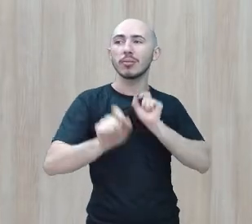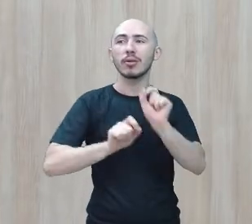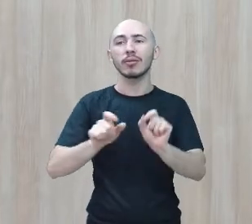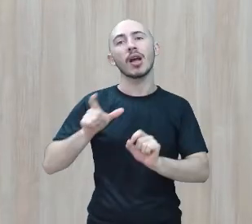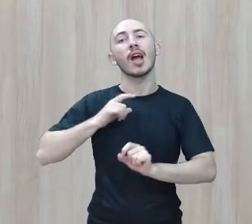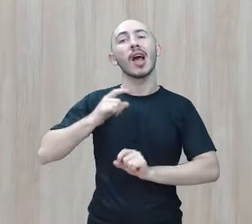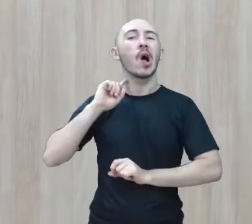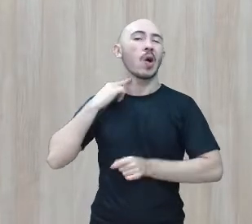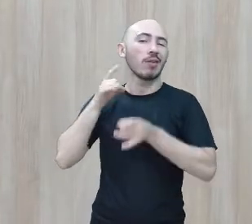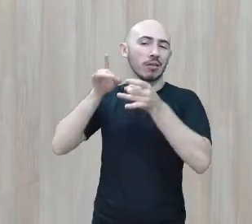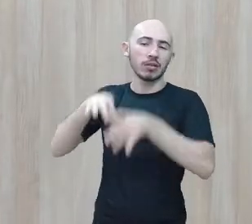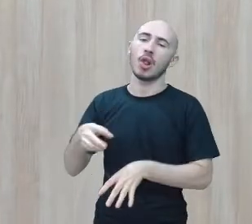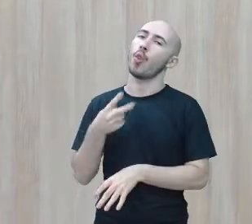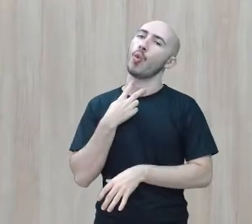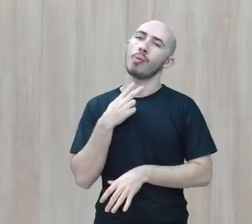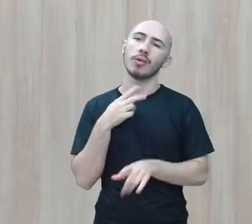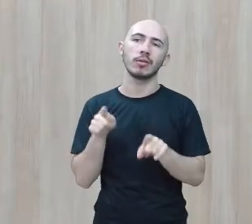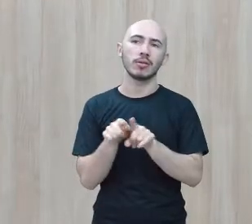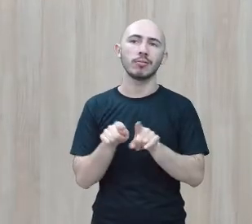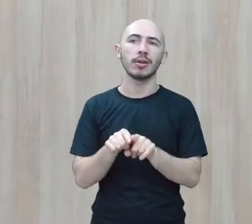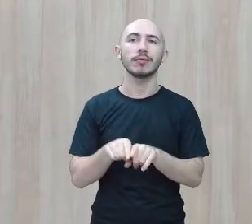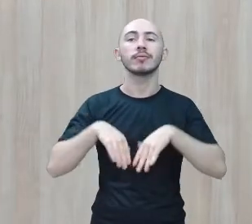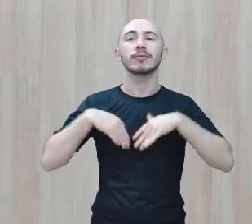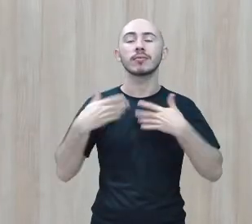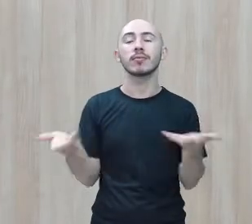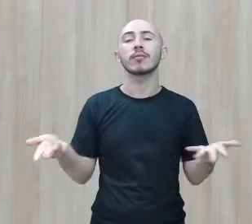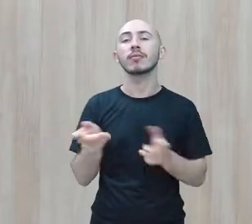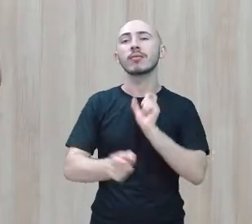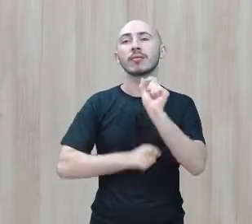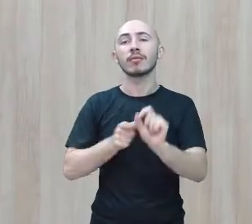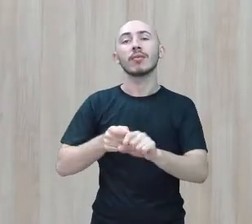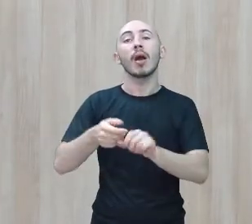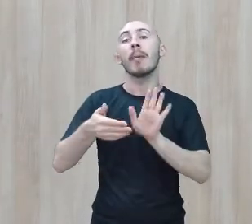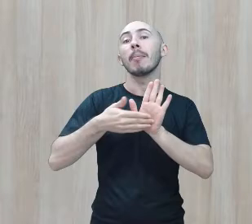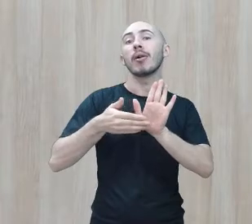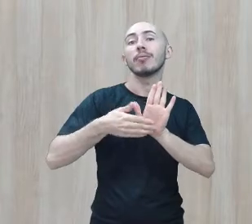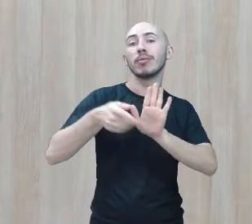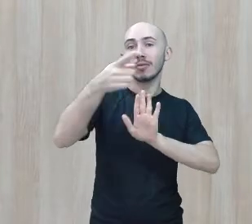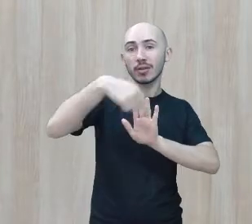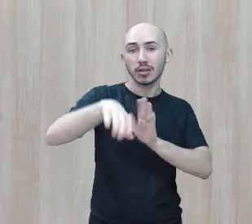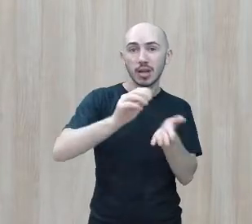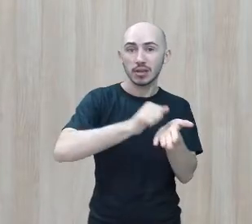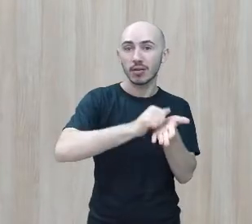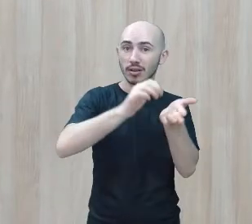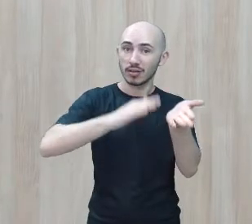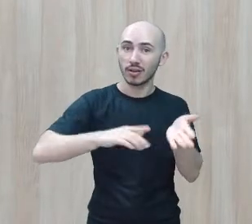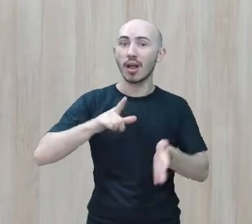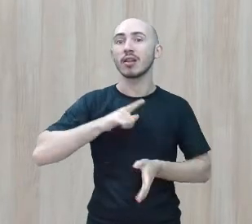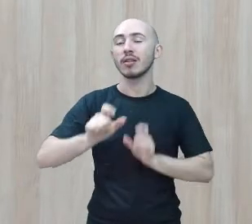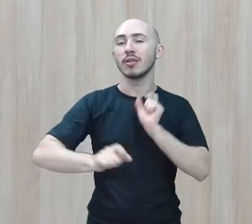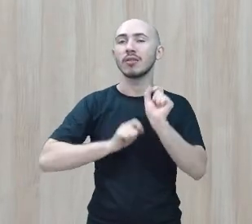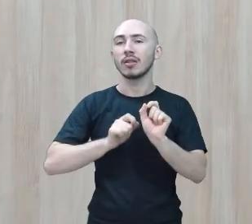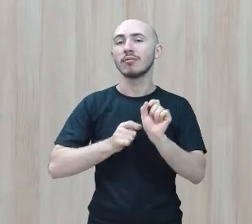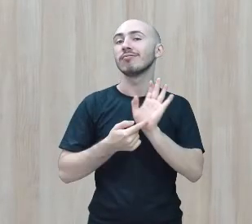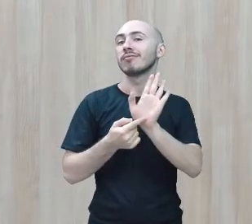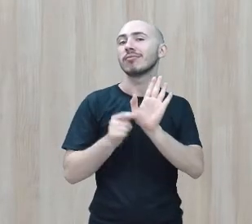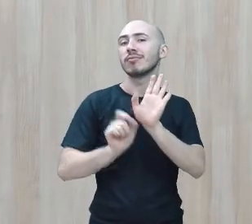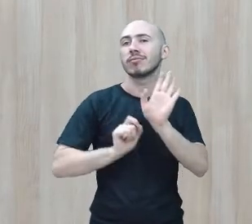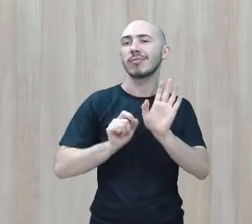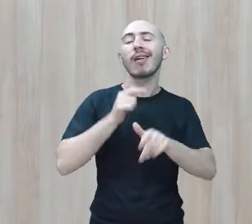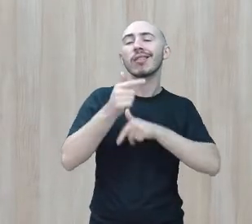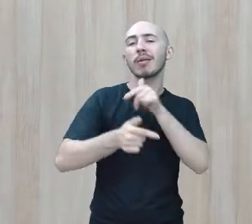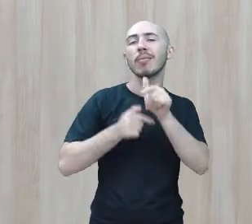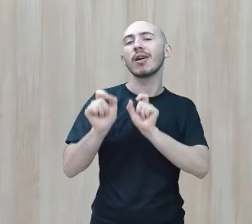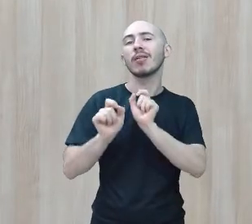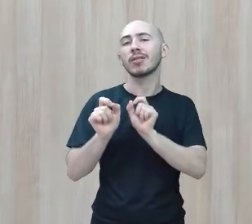o lixinho da gente. E agora, gente, eu quero propor aqui uma atividade. Essa atividade agora, vocês vão trabalhar